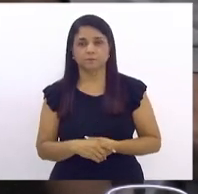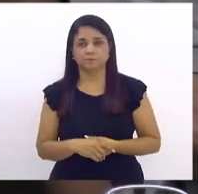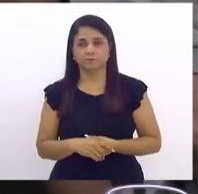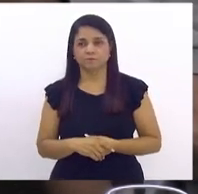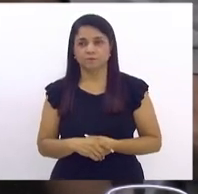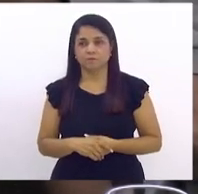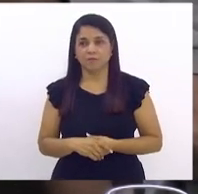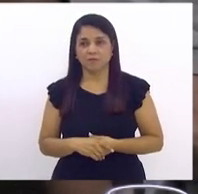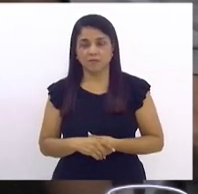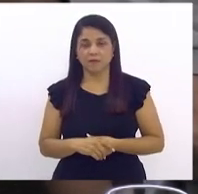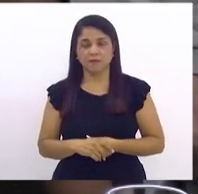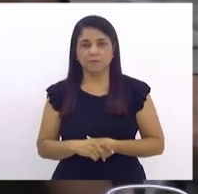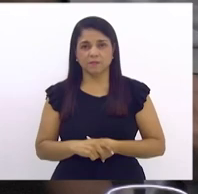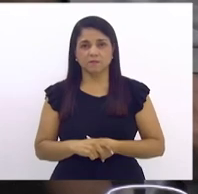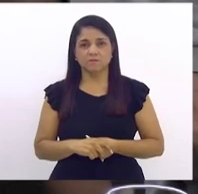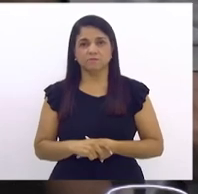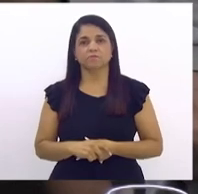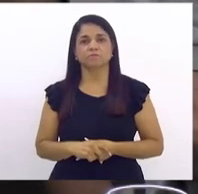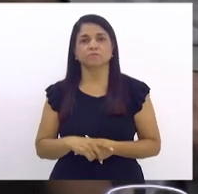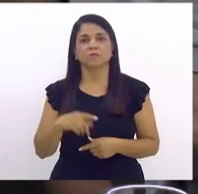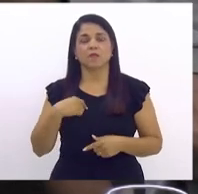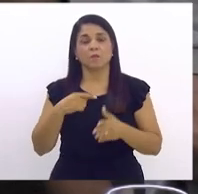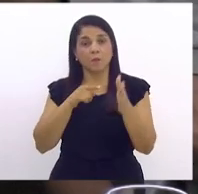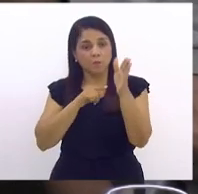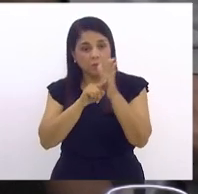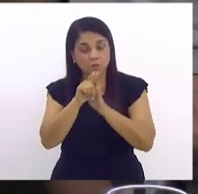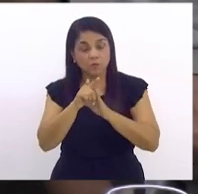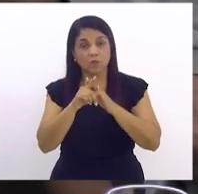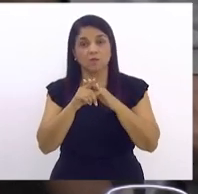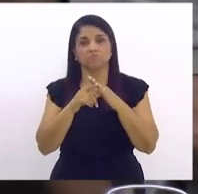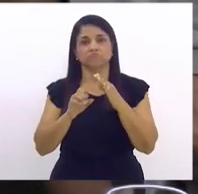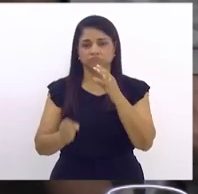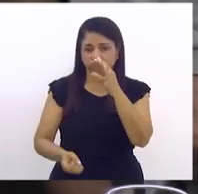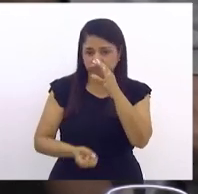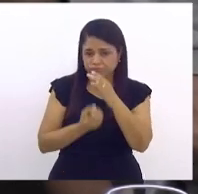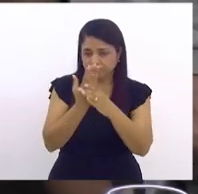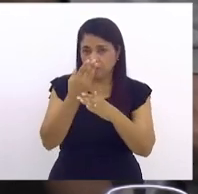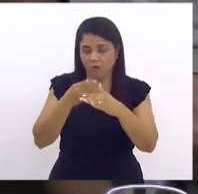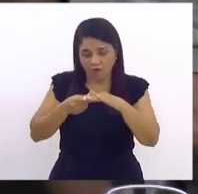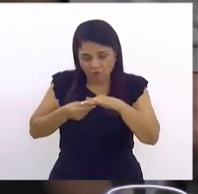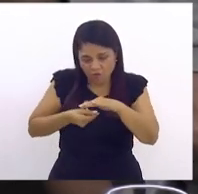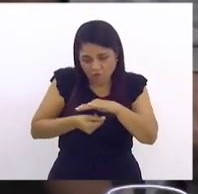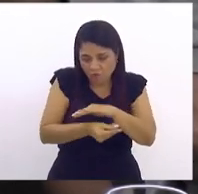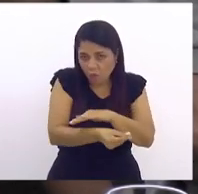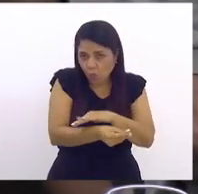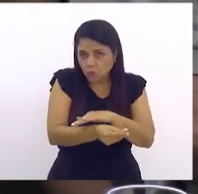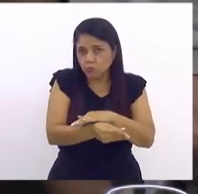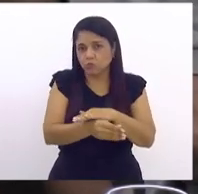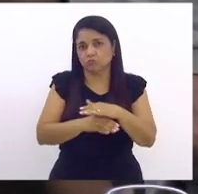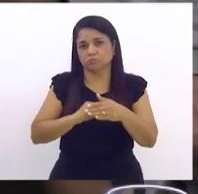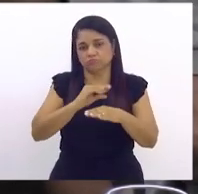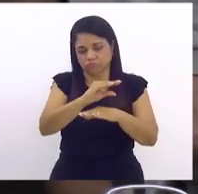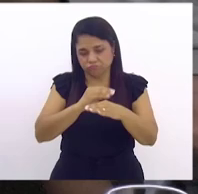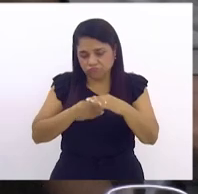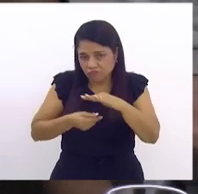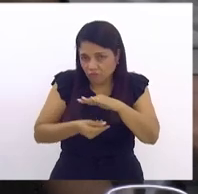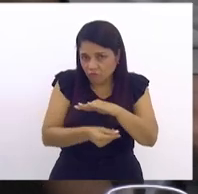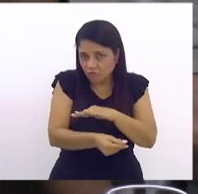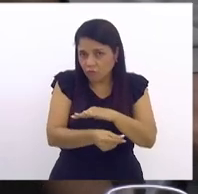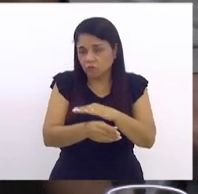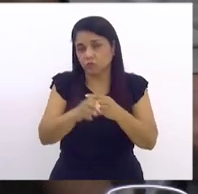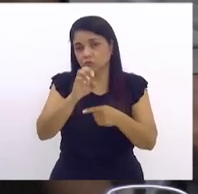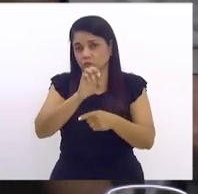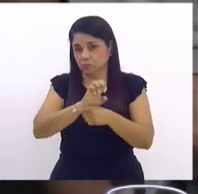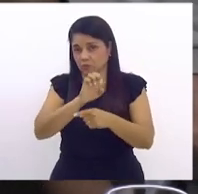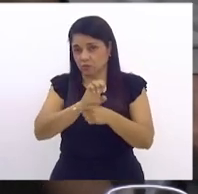Aí vem a minha questão. Eu vou criar um fundo estadual, vou autorizar criar um fundo estadual